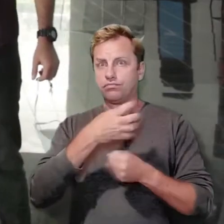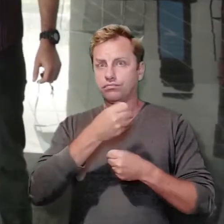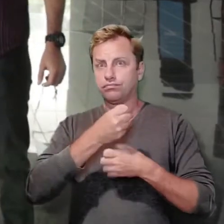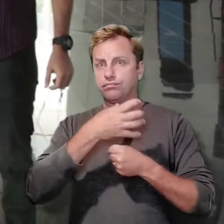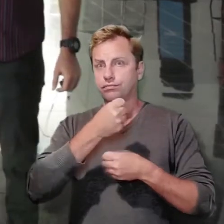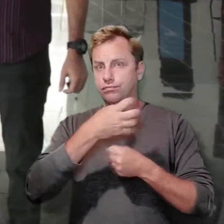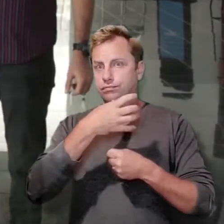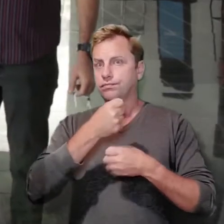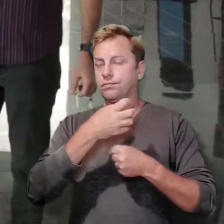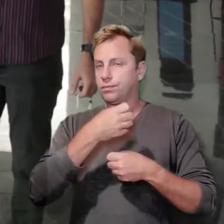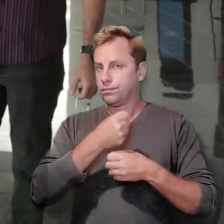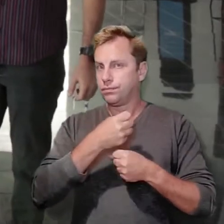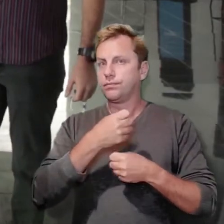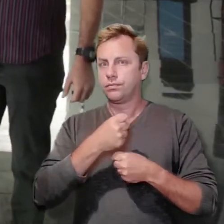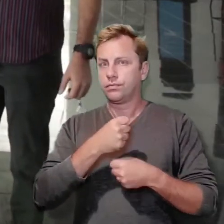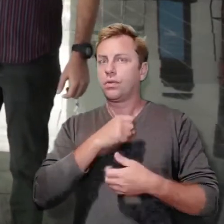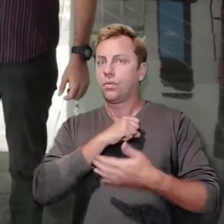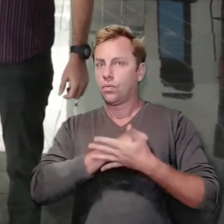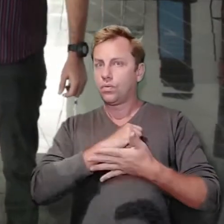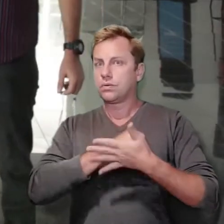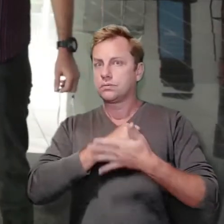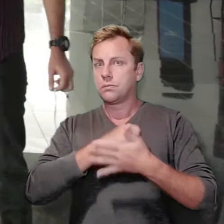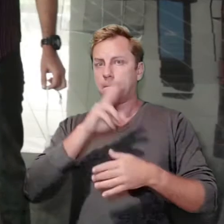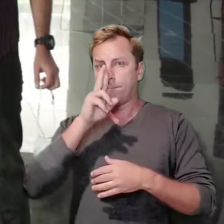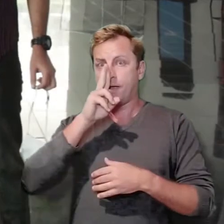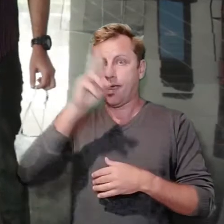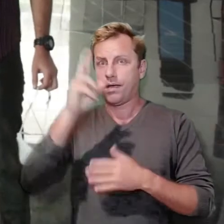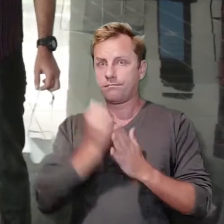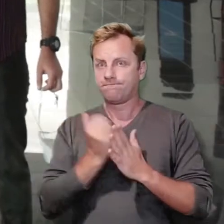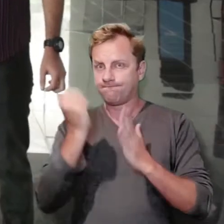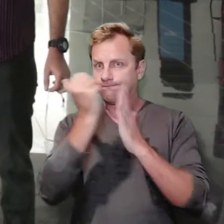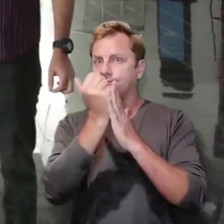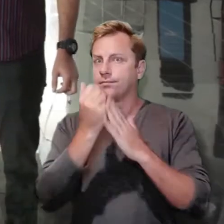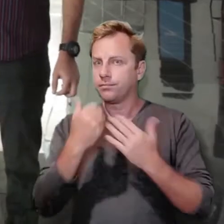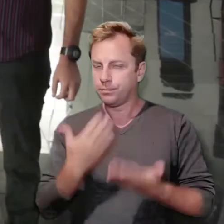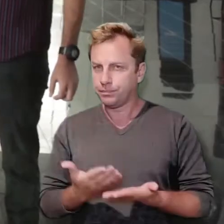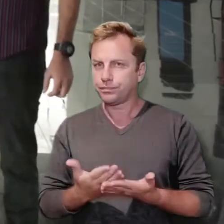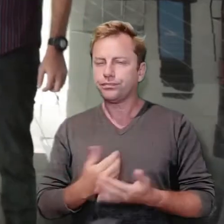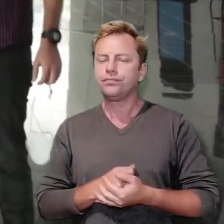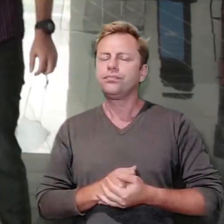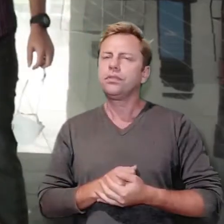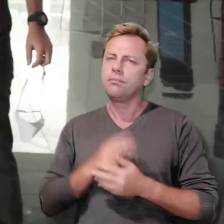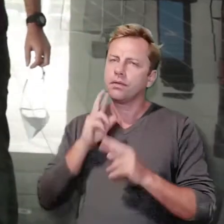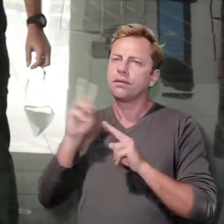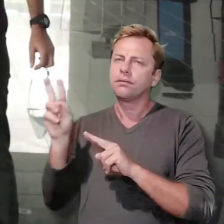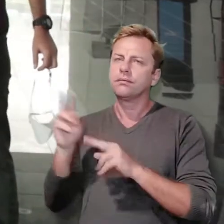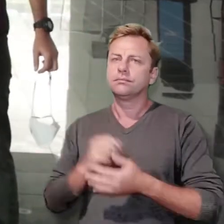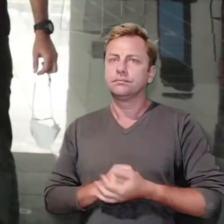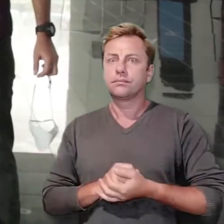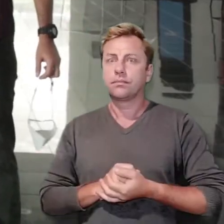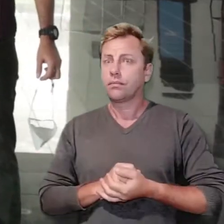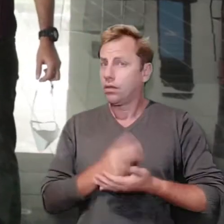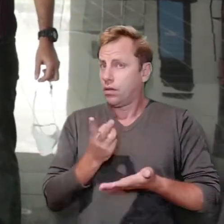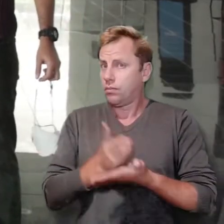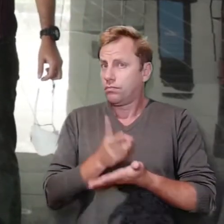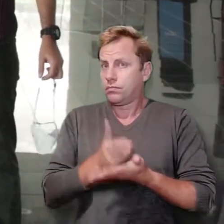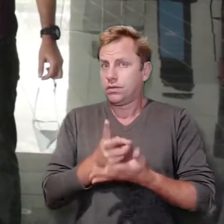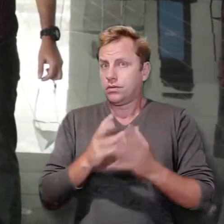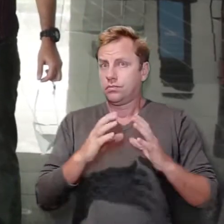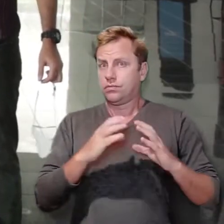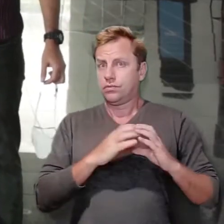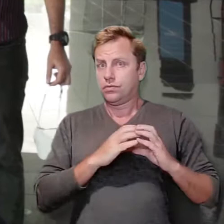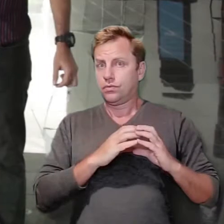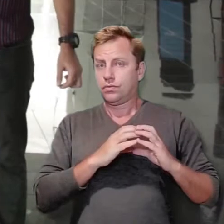Mais rápidas, o coração também bate com mais força. Mas vejam, é o